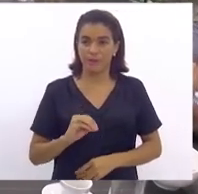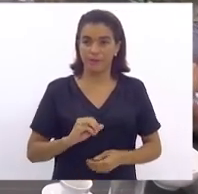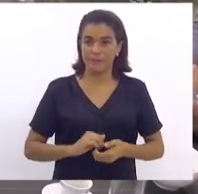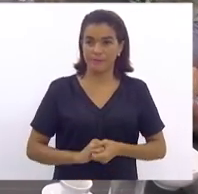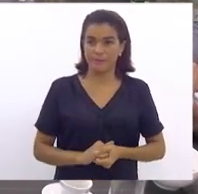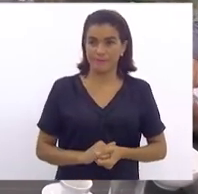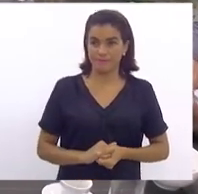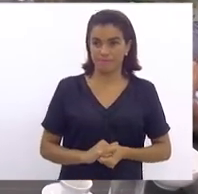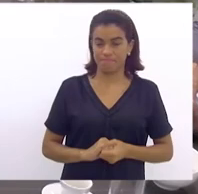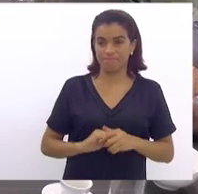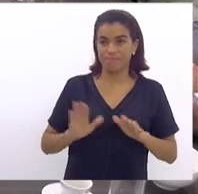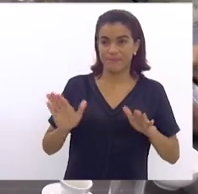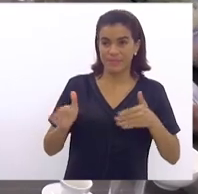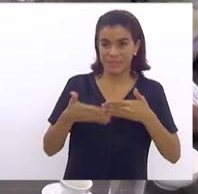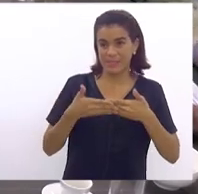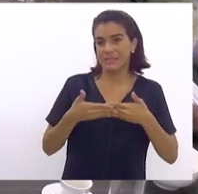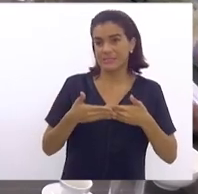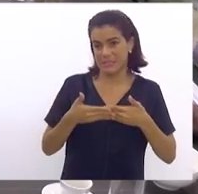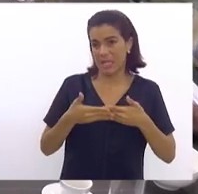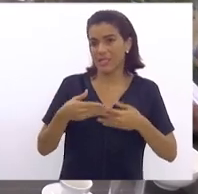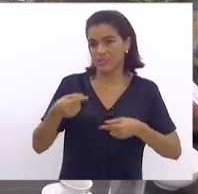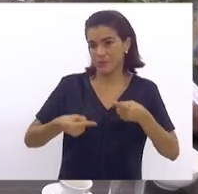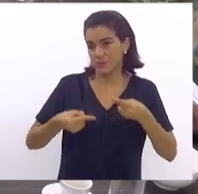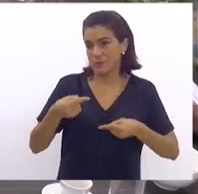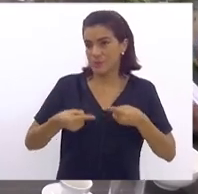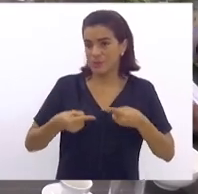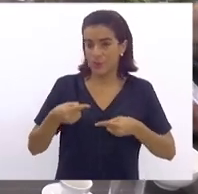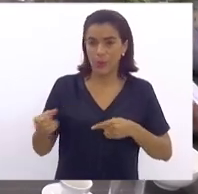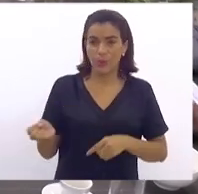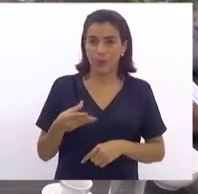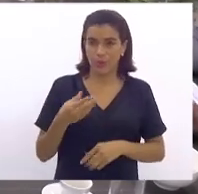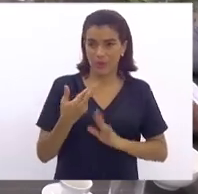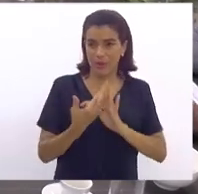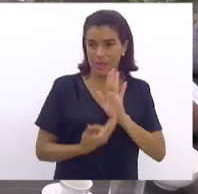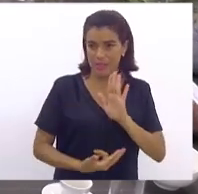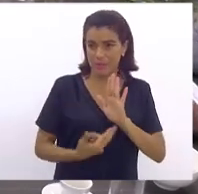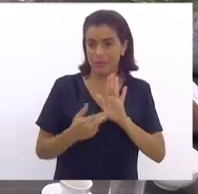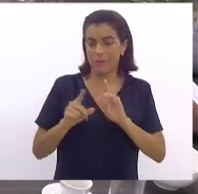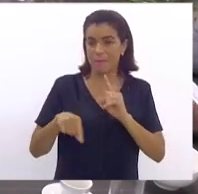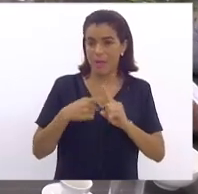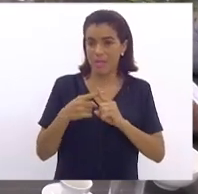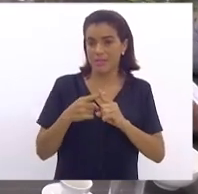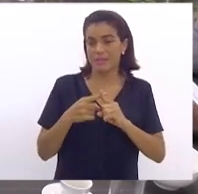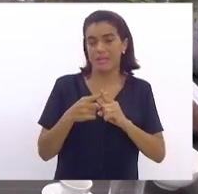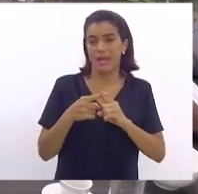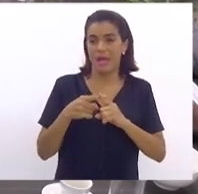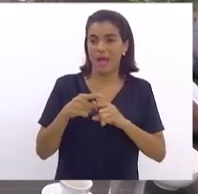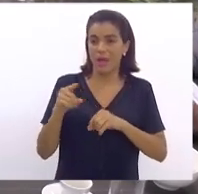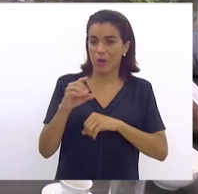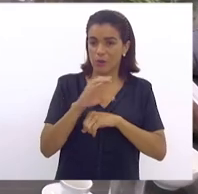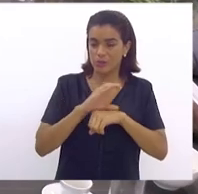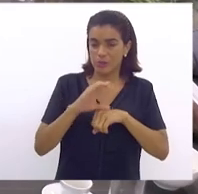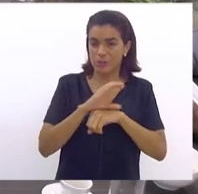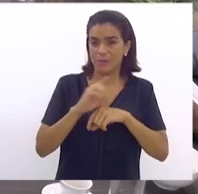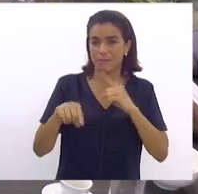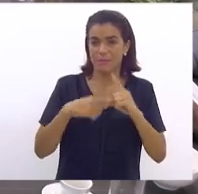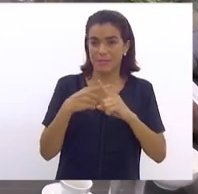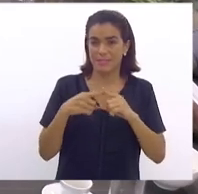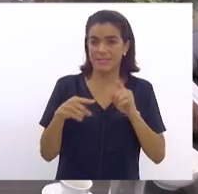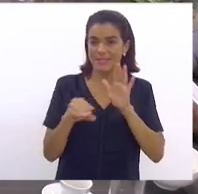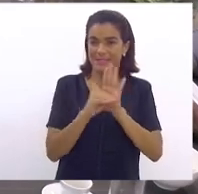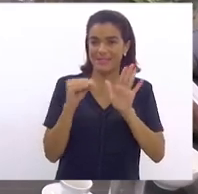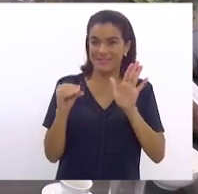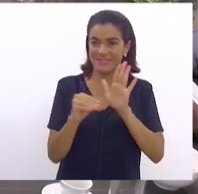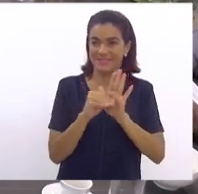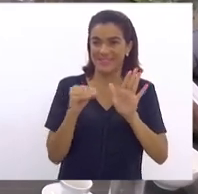encerrada a discussão, botar em votação o parecer do deputado Cozzolino, novo relator, pela constitucionalidade com emendas. Aceitando a sugestão